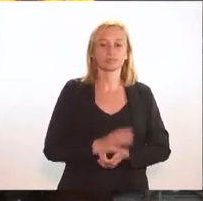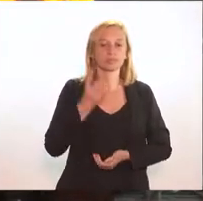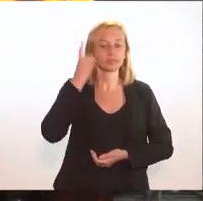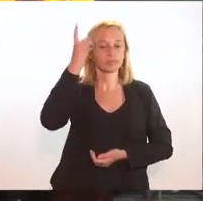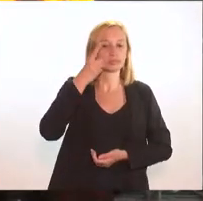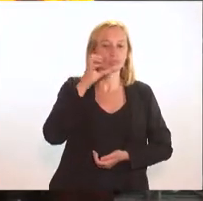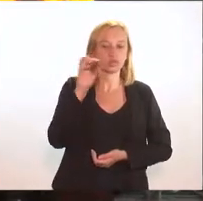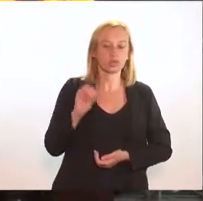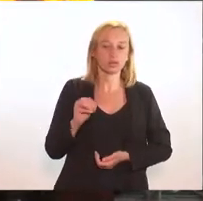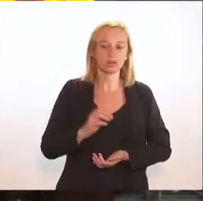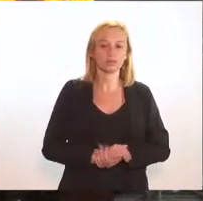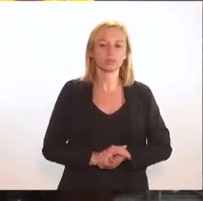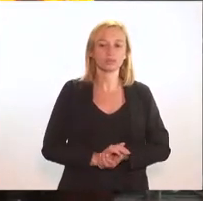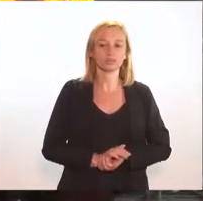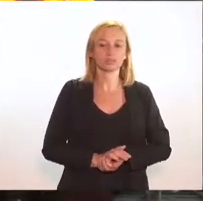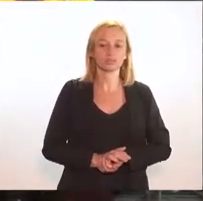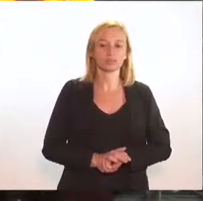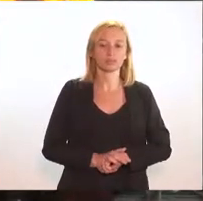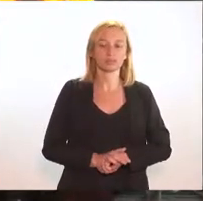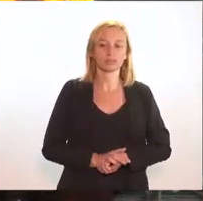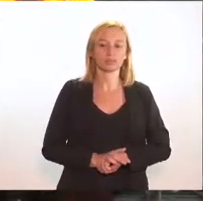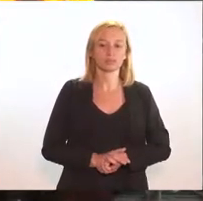deputado Dionísio Lins.